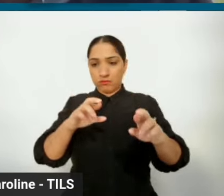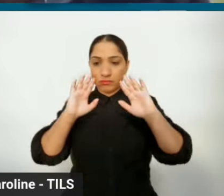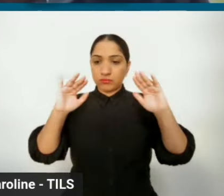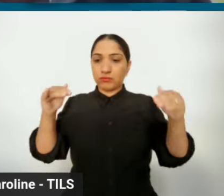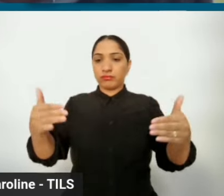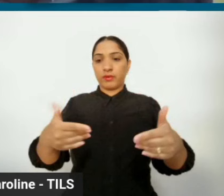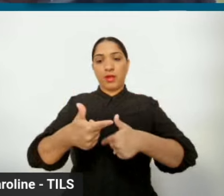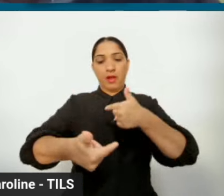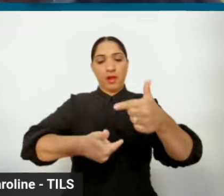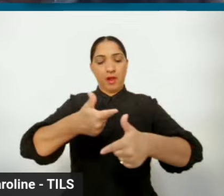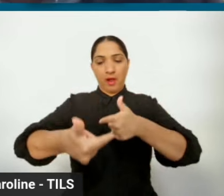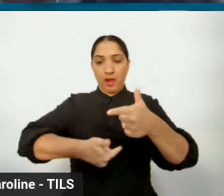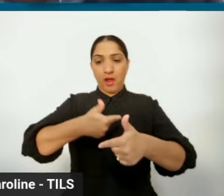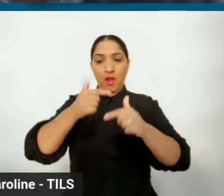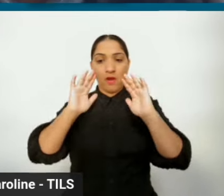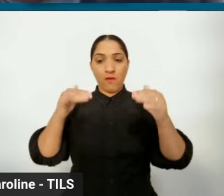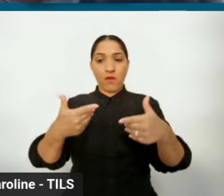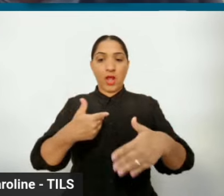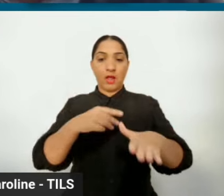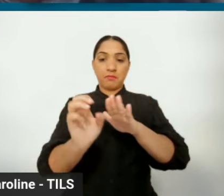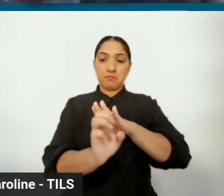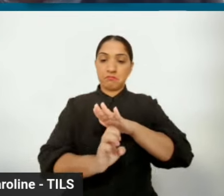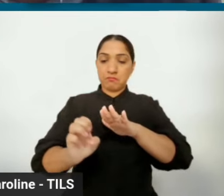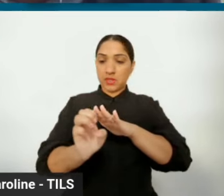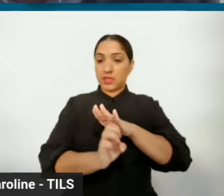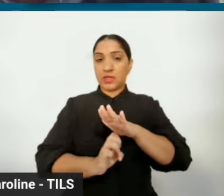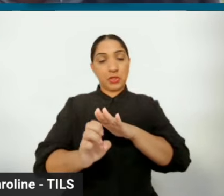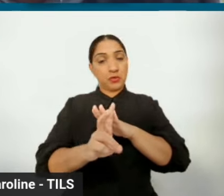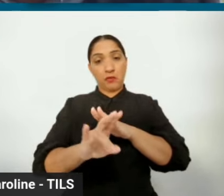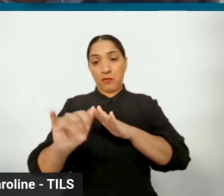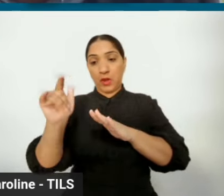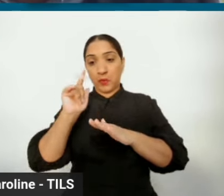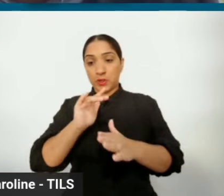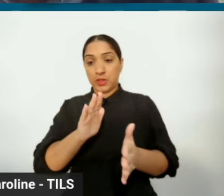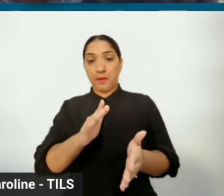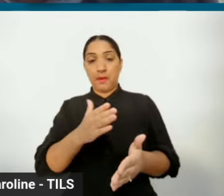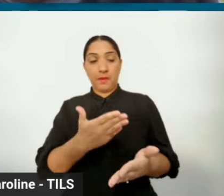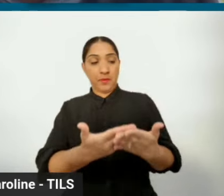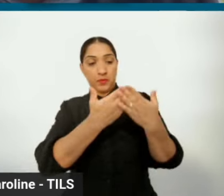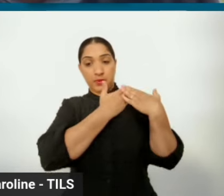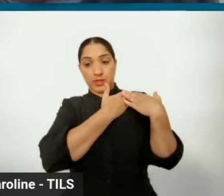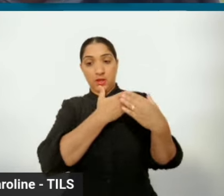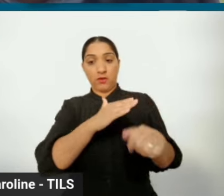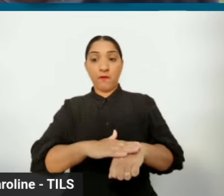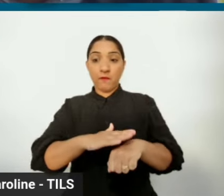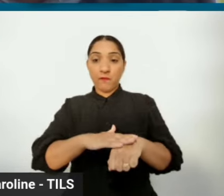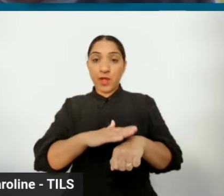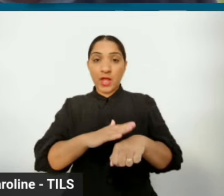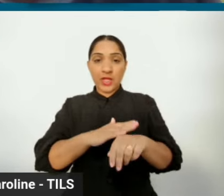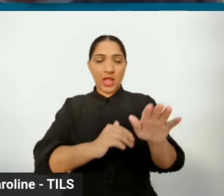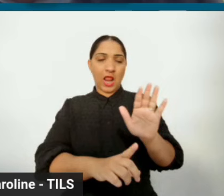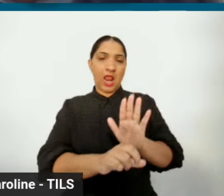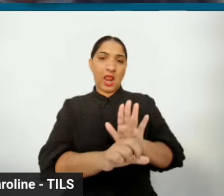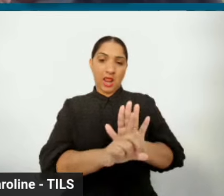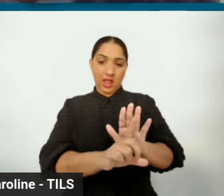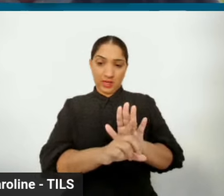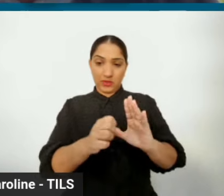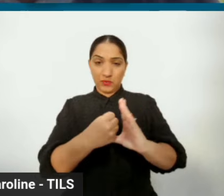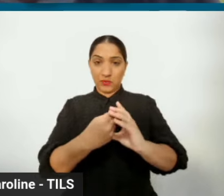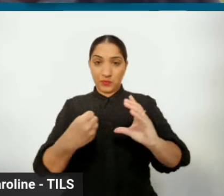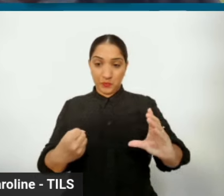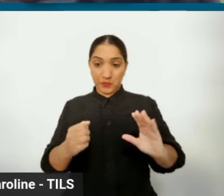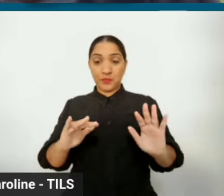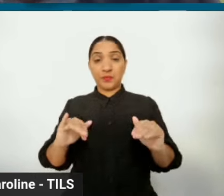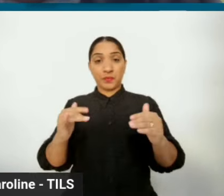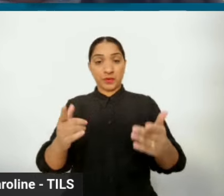de identificar as empresas que, porventura, não estivessem cumprindo com a lei de cotas. Então, desde então, nós